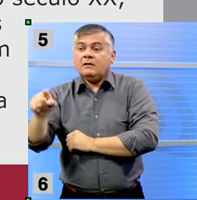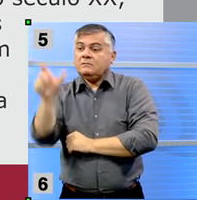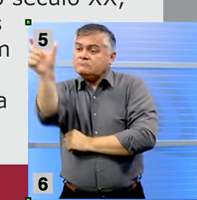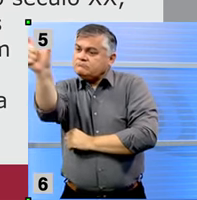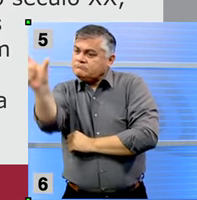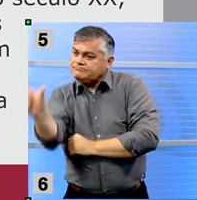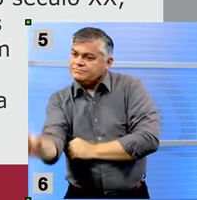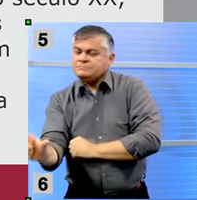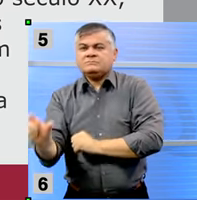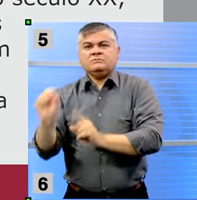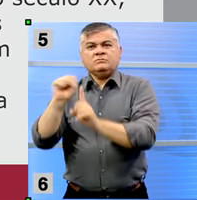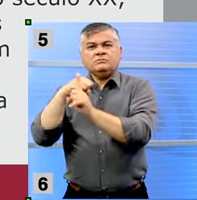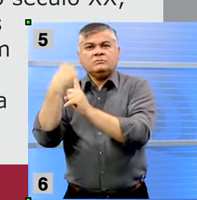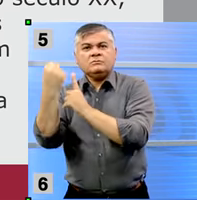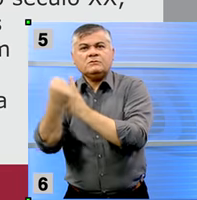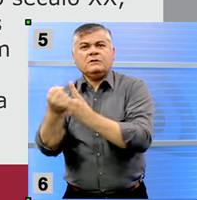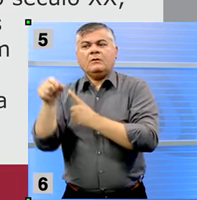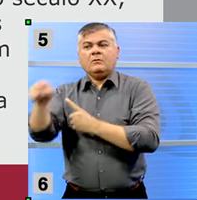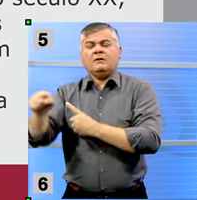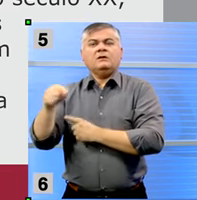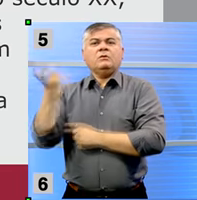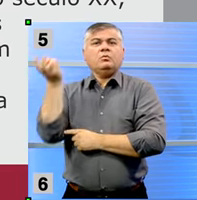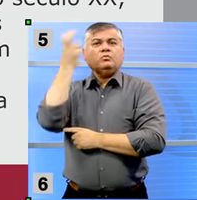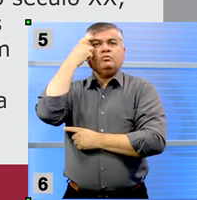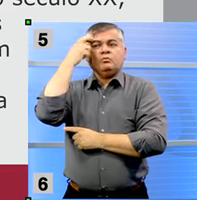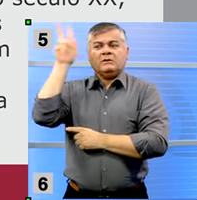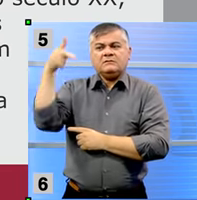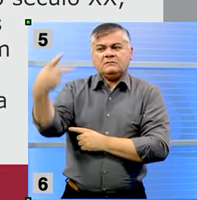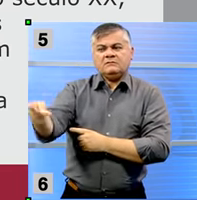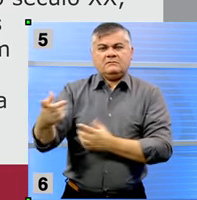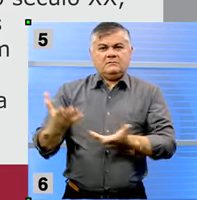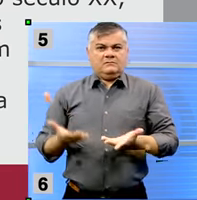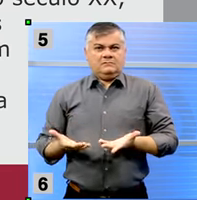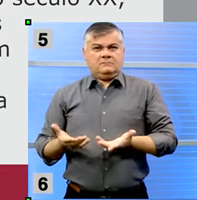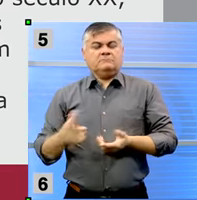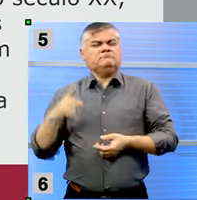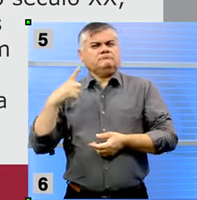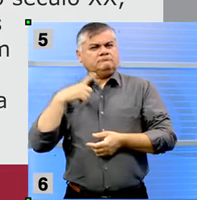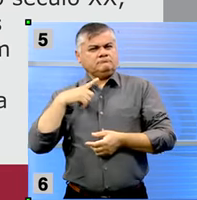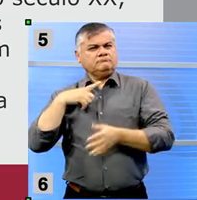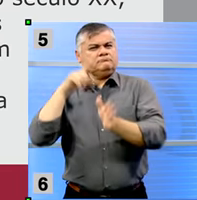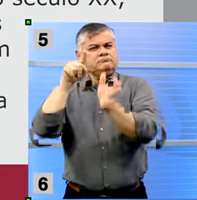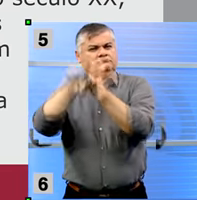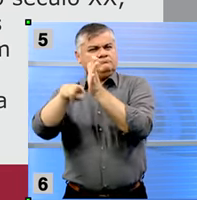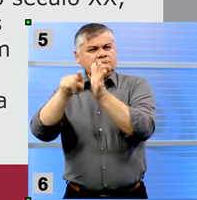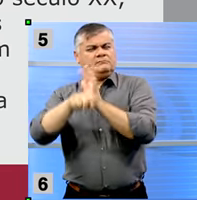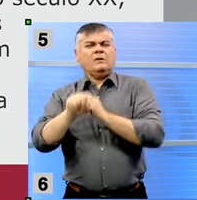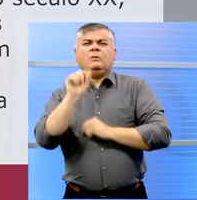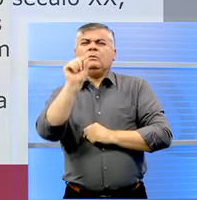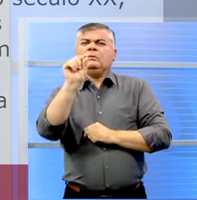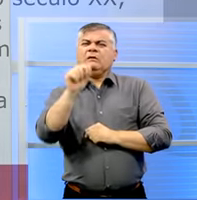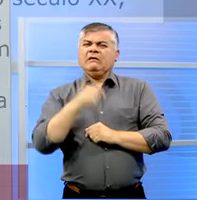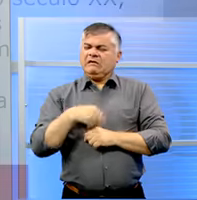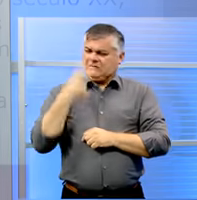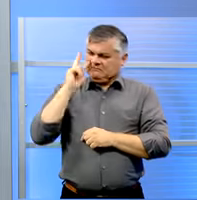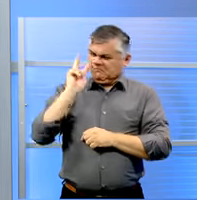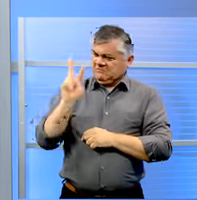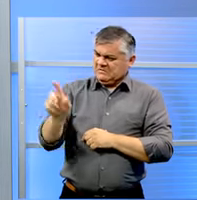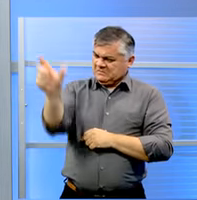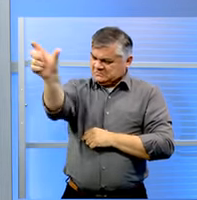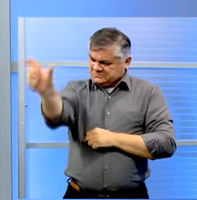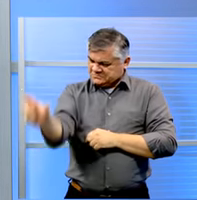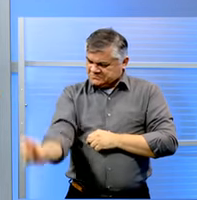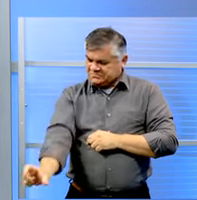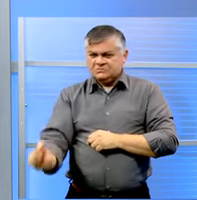e cultural sobre a surdez. E aí entram os nossos questionamentos. O que é um olhar